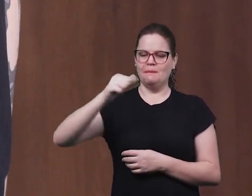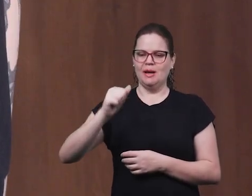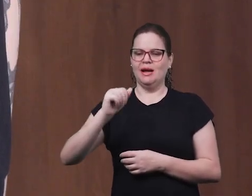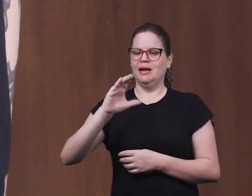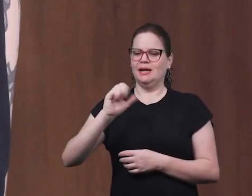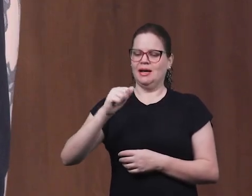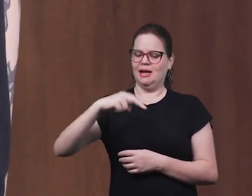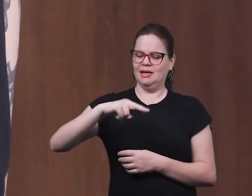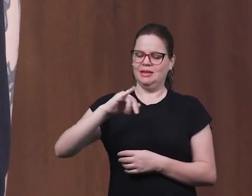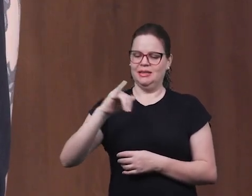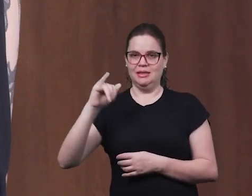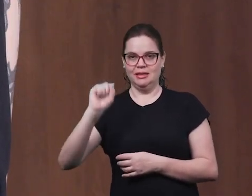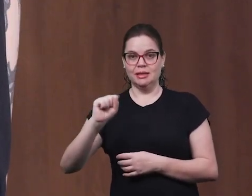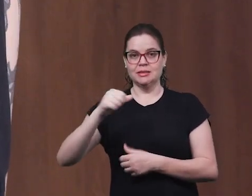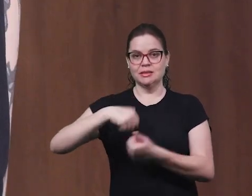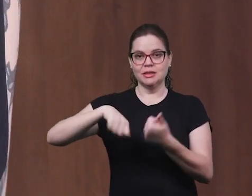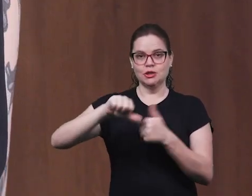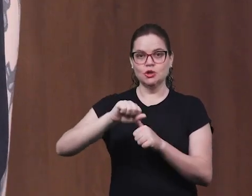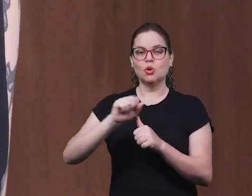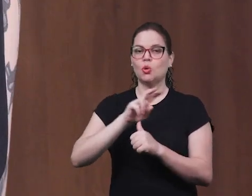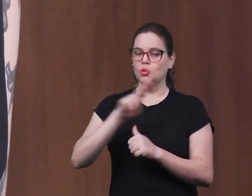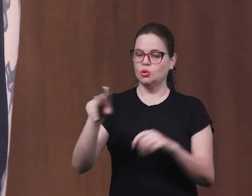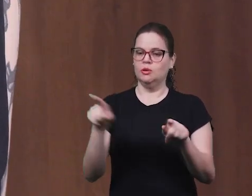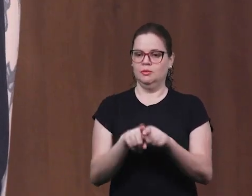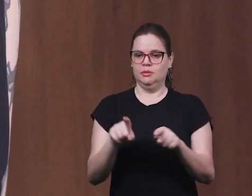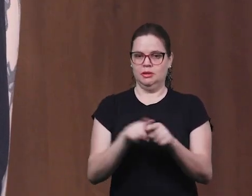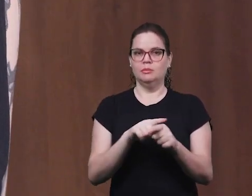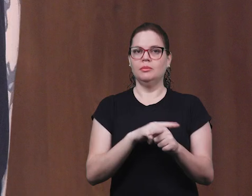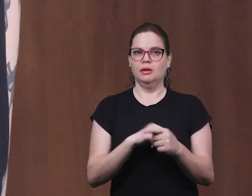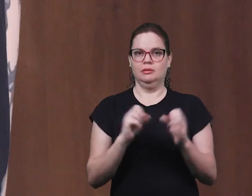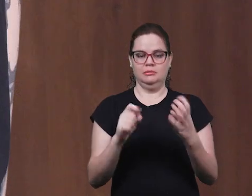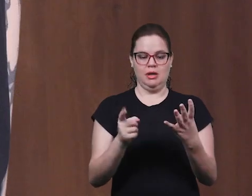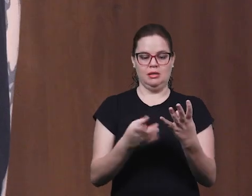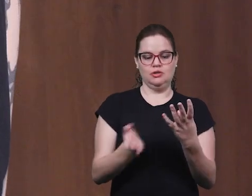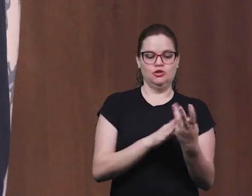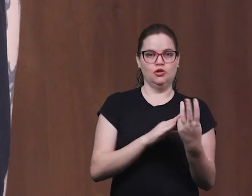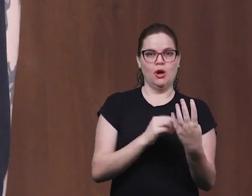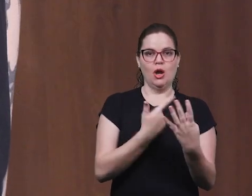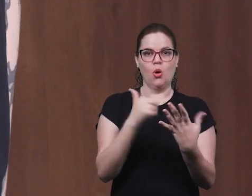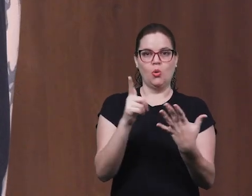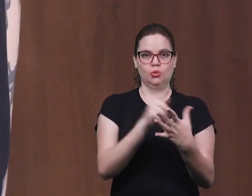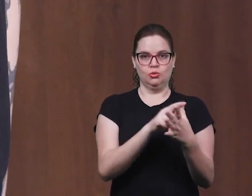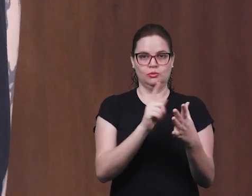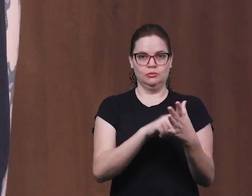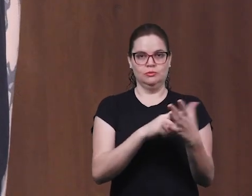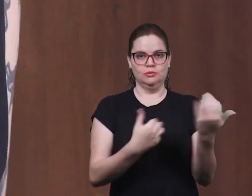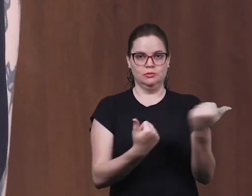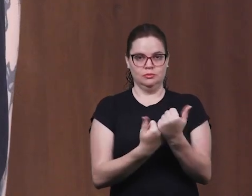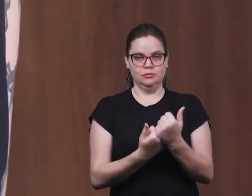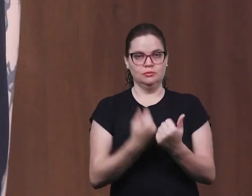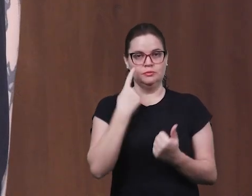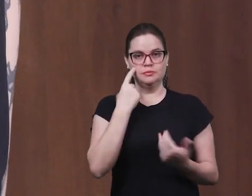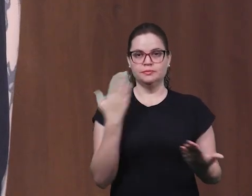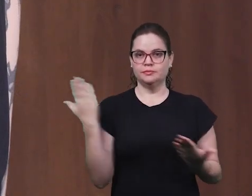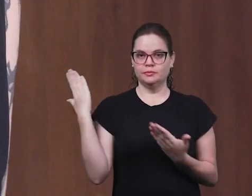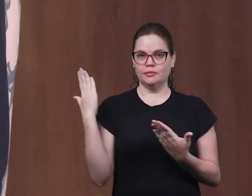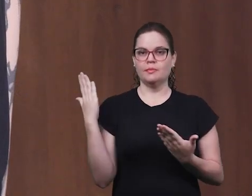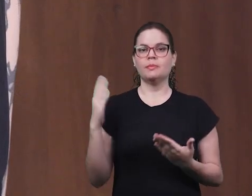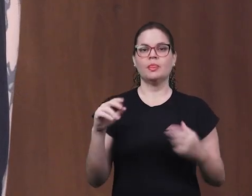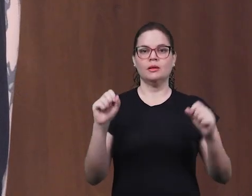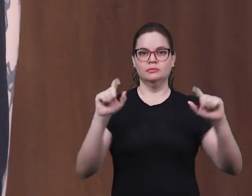foi feito um esclarecimento. A tela que, aliás, o quadro que está na tela